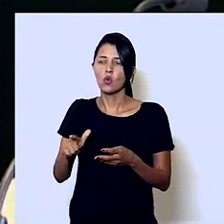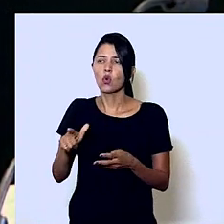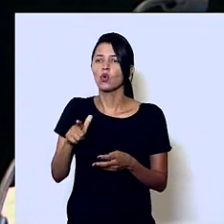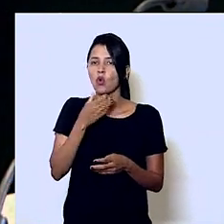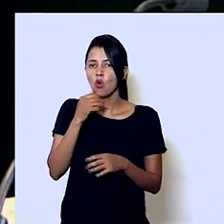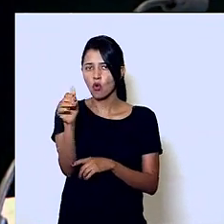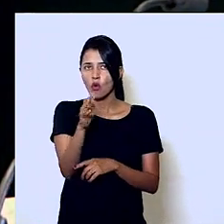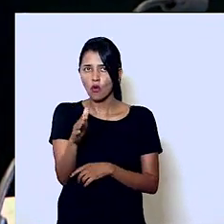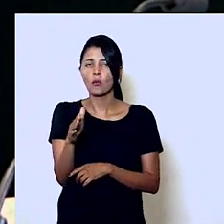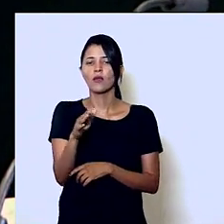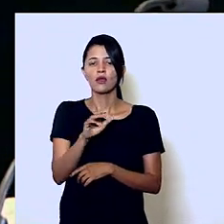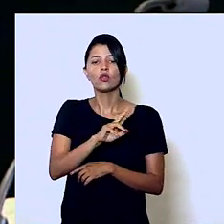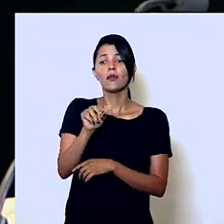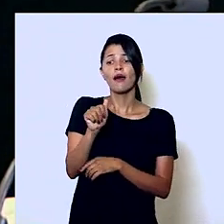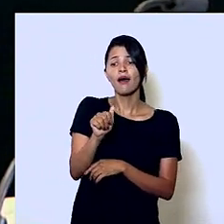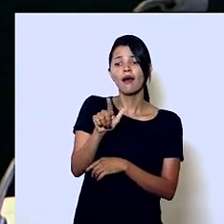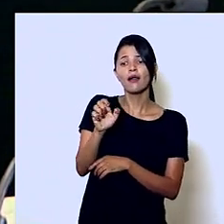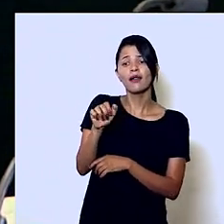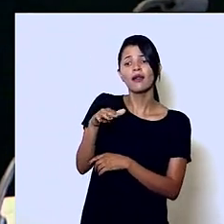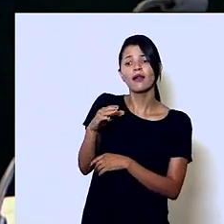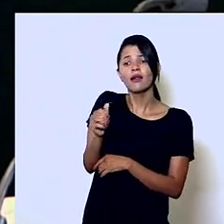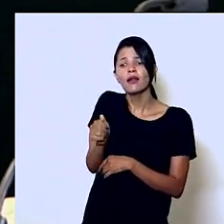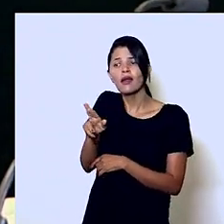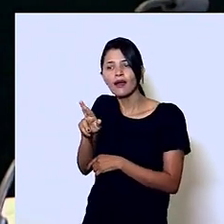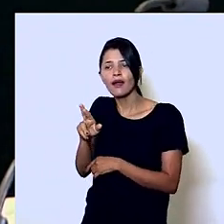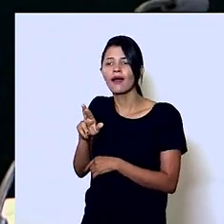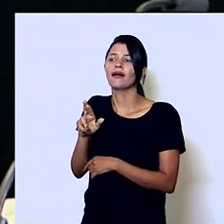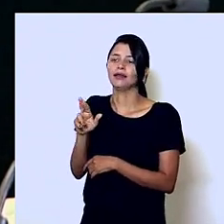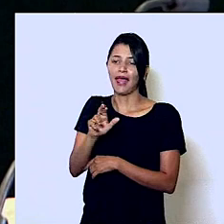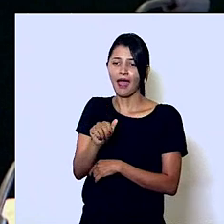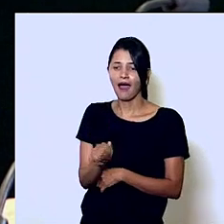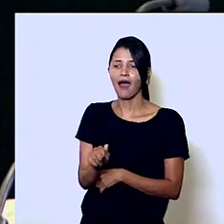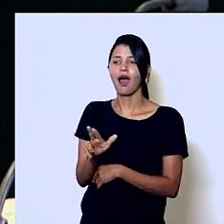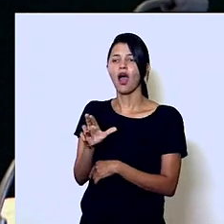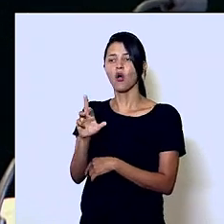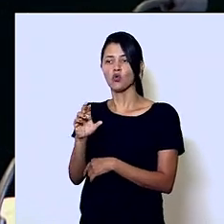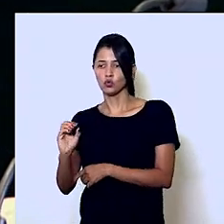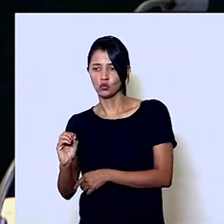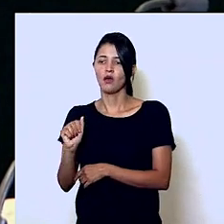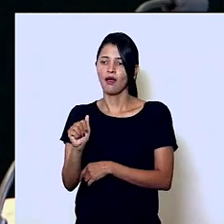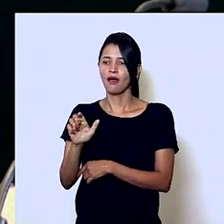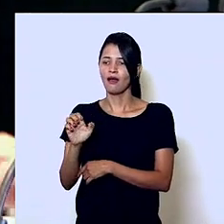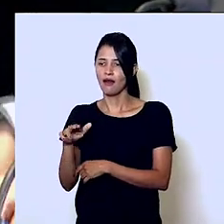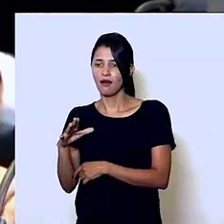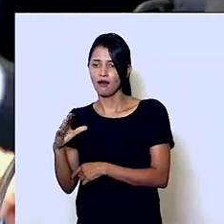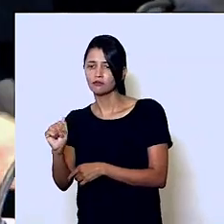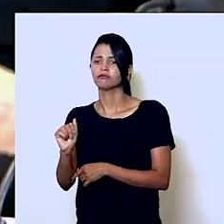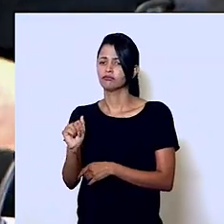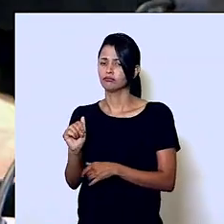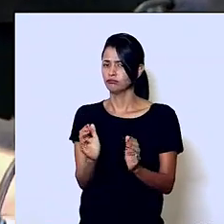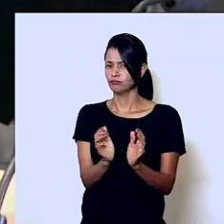Alencar, Álvaro Alencar. Então, um time realmente de altíssimo nível, o Brasil foi mostrar a sua cara